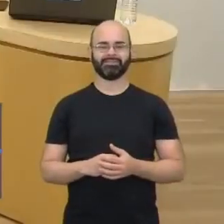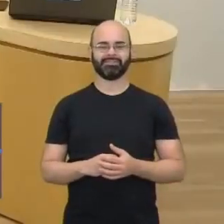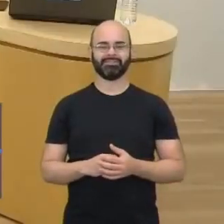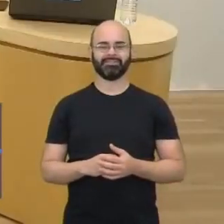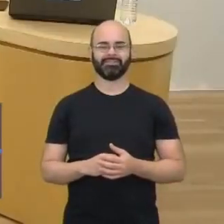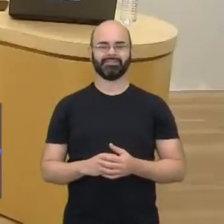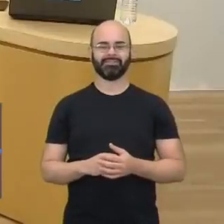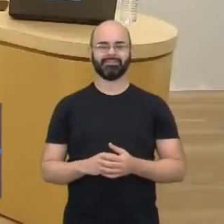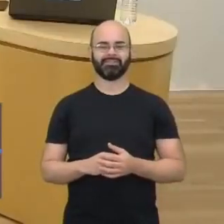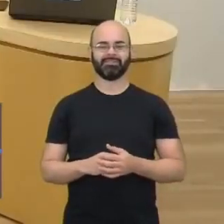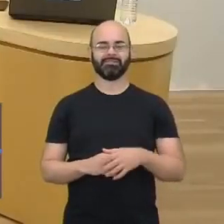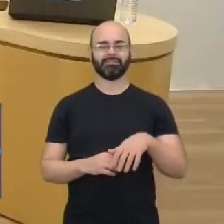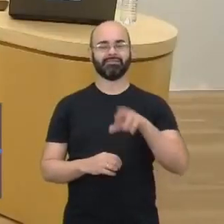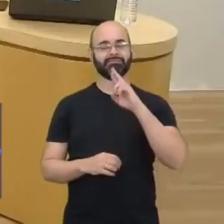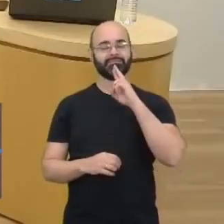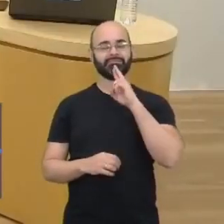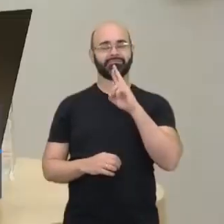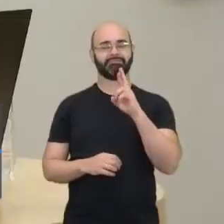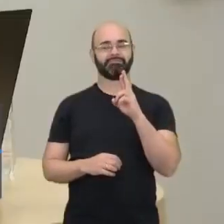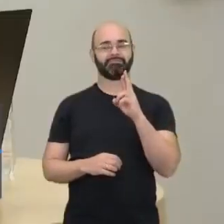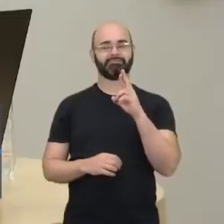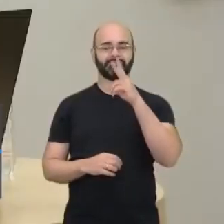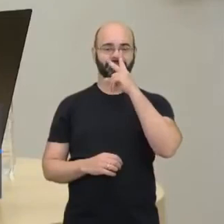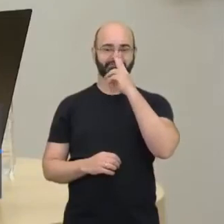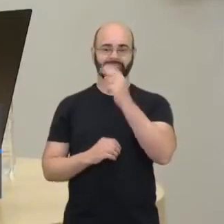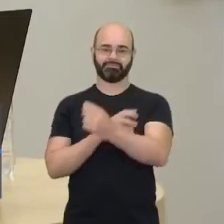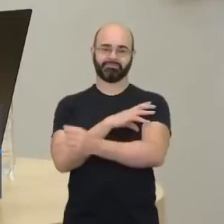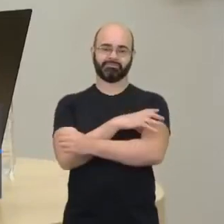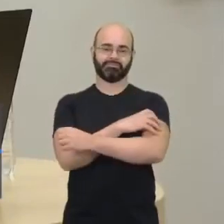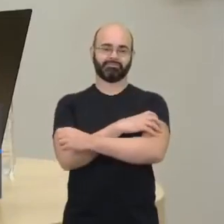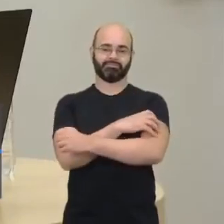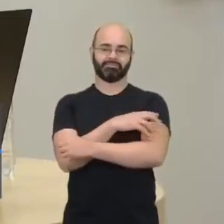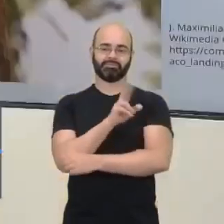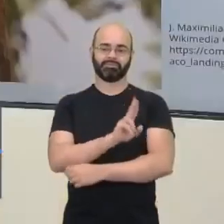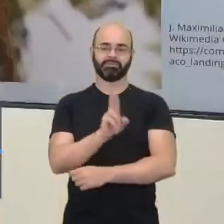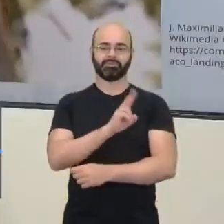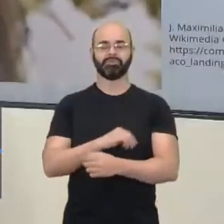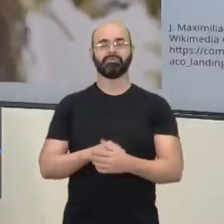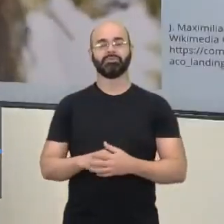A Isa respondeu assim, eu acho que ele está usando os músculos. Ah, os